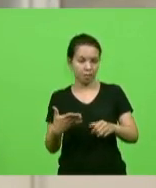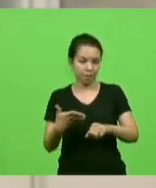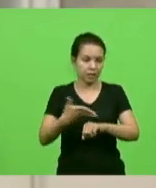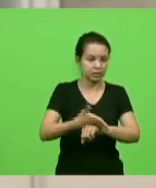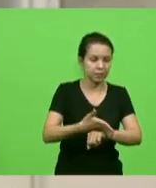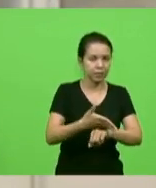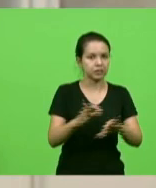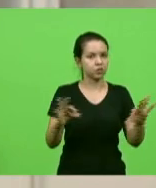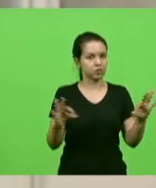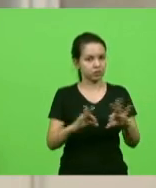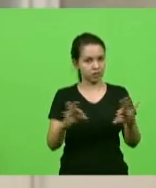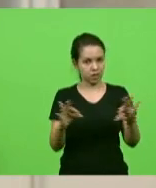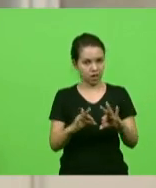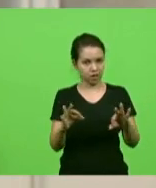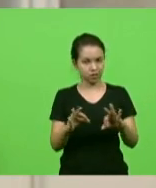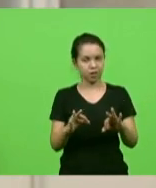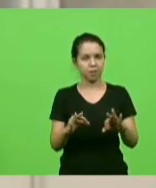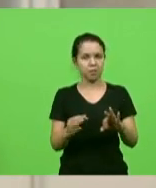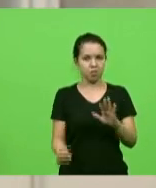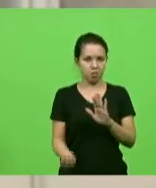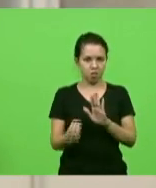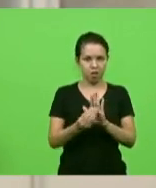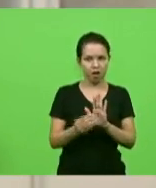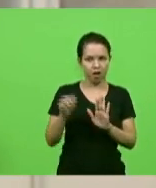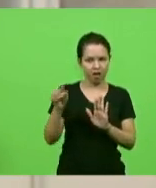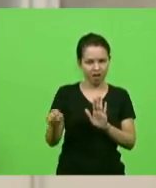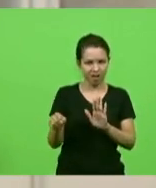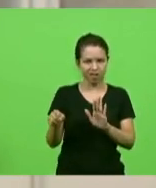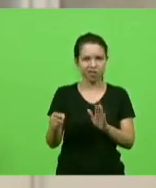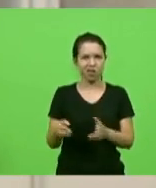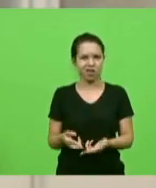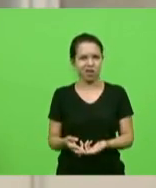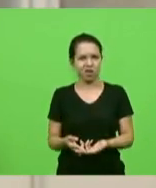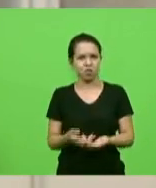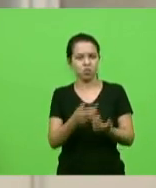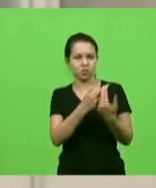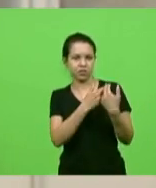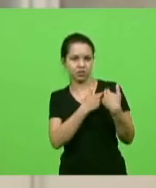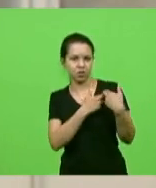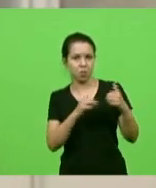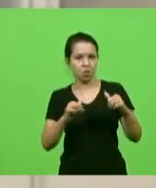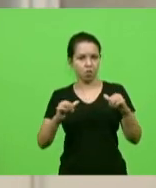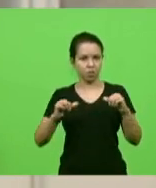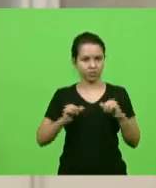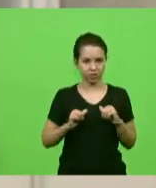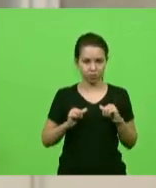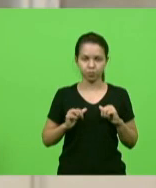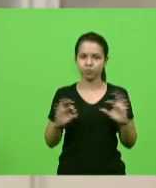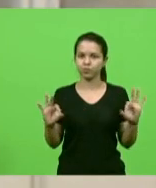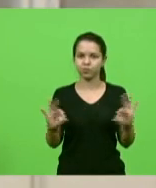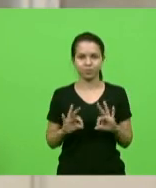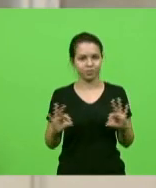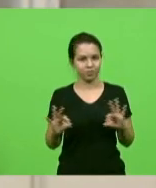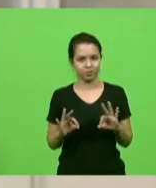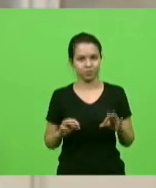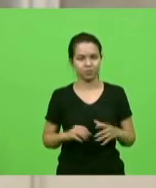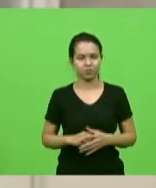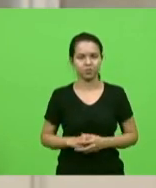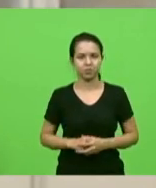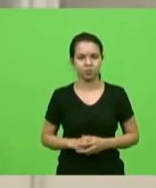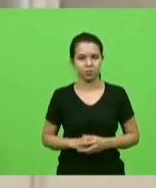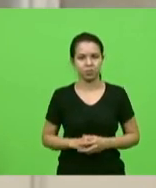não obsta a sua responsabilização por omissão a qual decorre